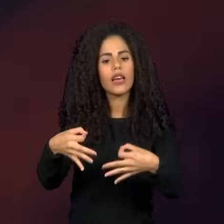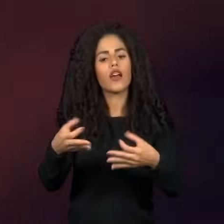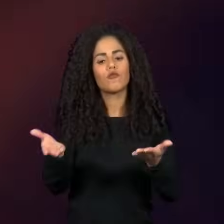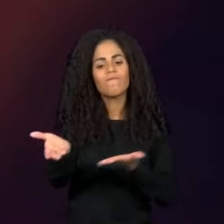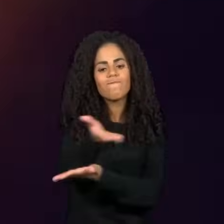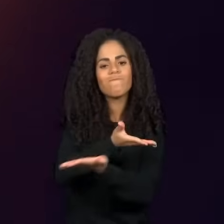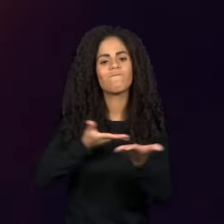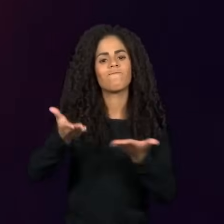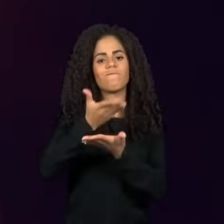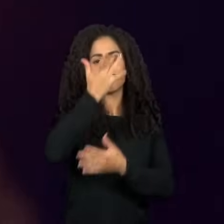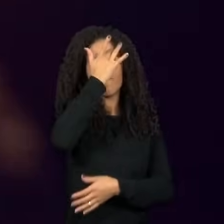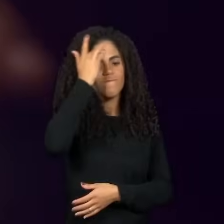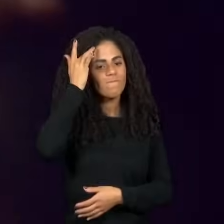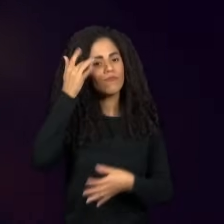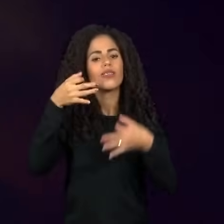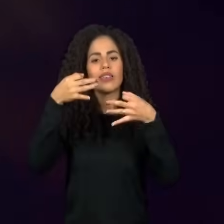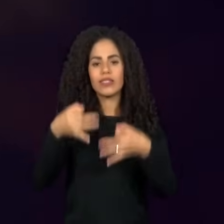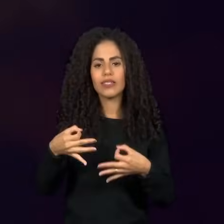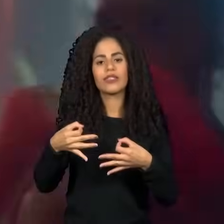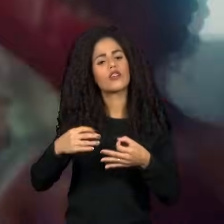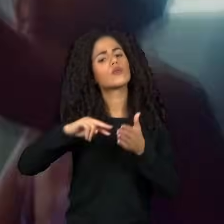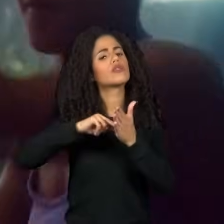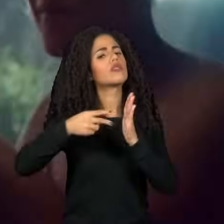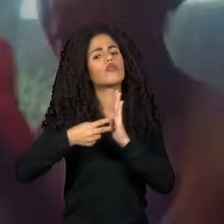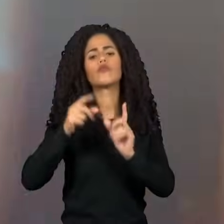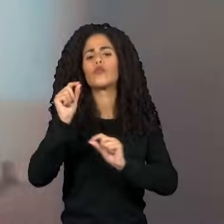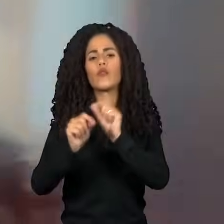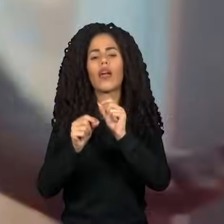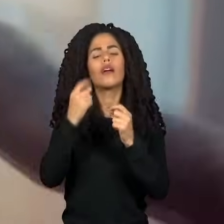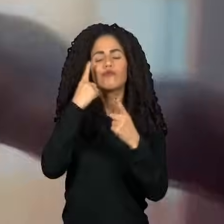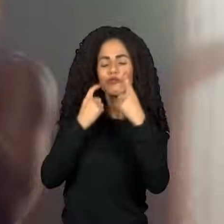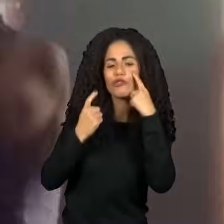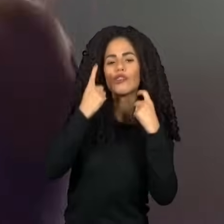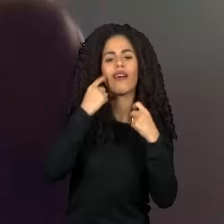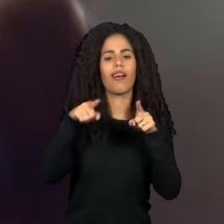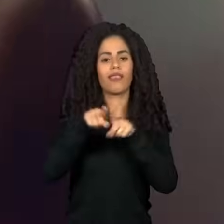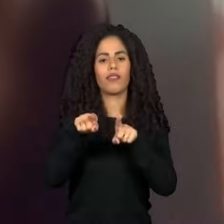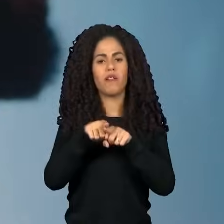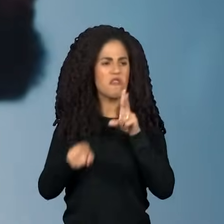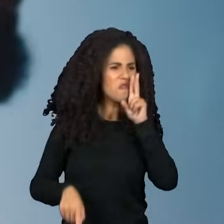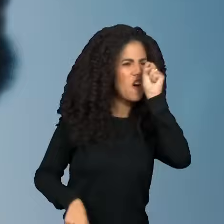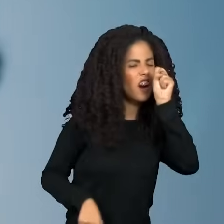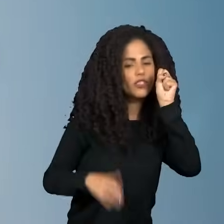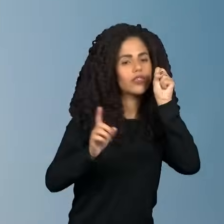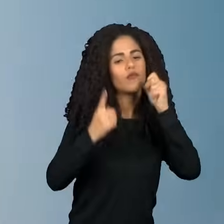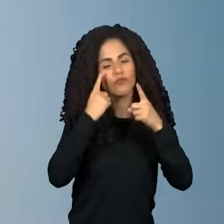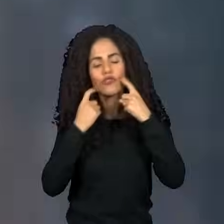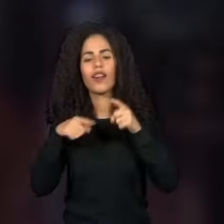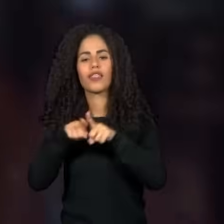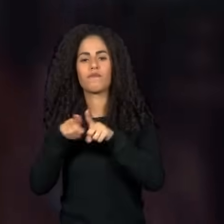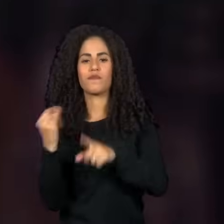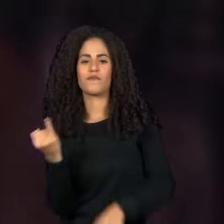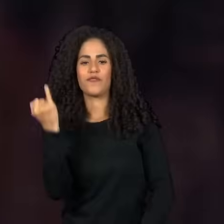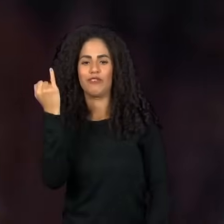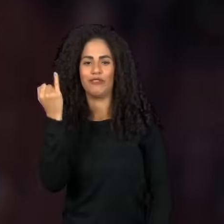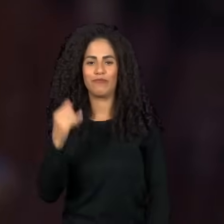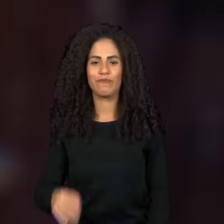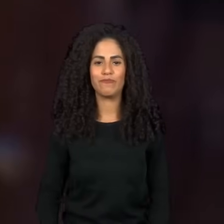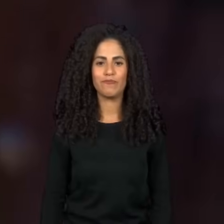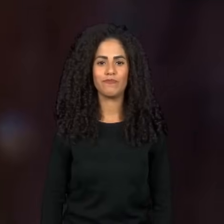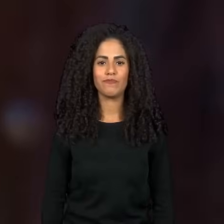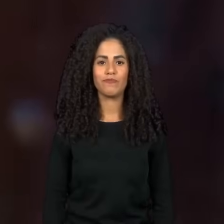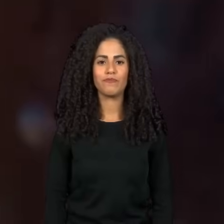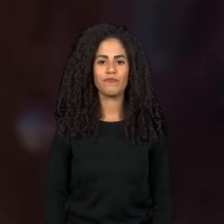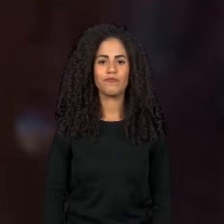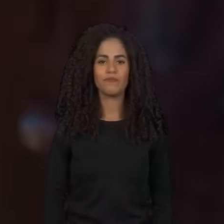humanidade. E a nossa humanidade também significa chorar quando for preciso. Me quer, eu me entrego. Não sinto